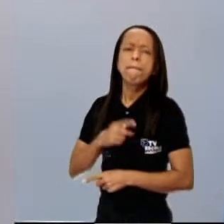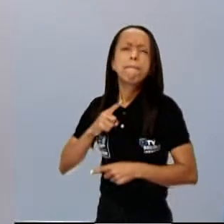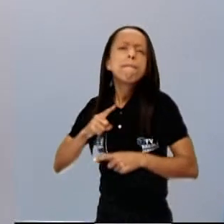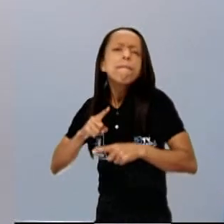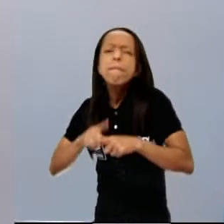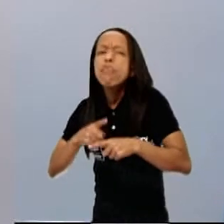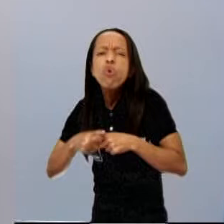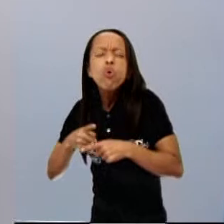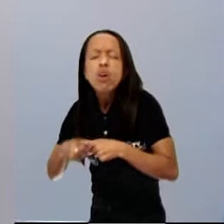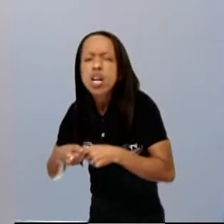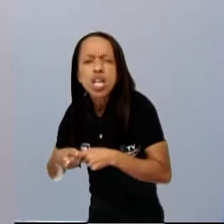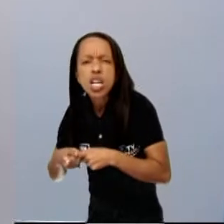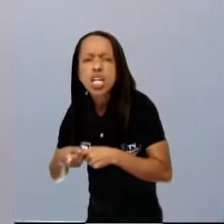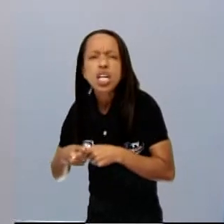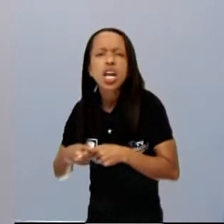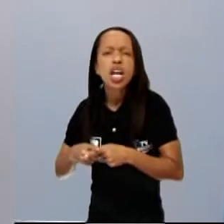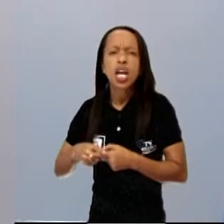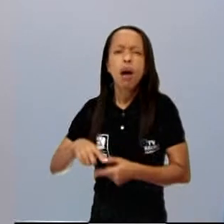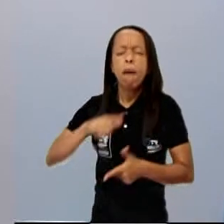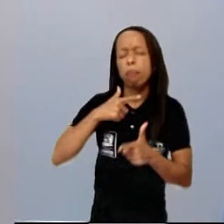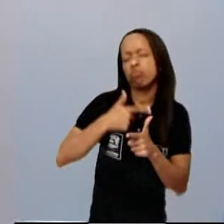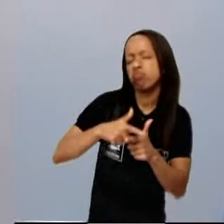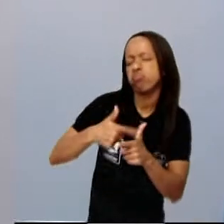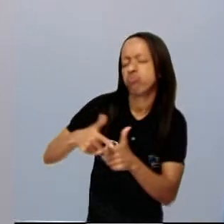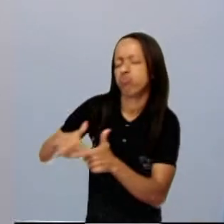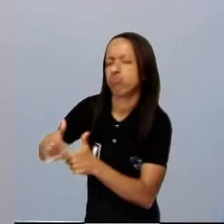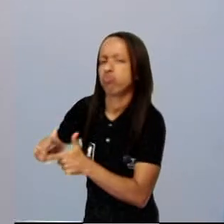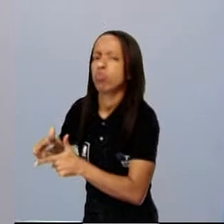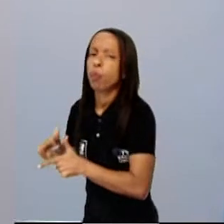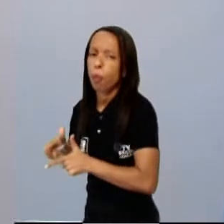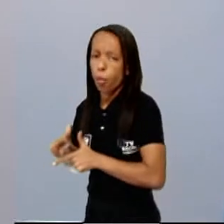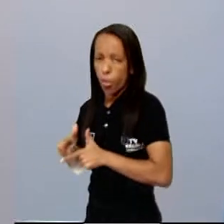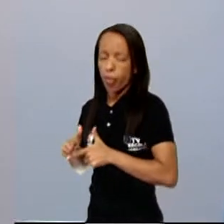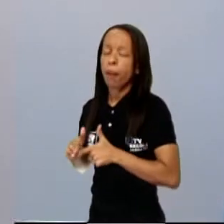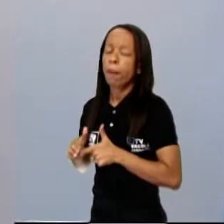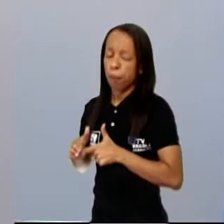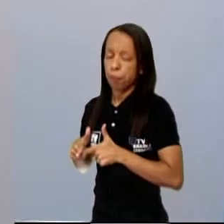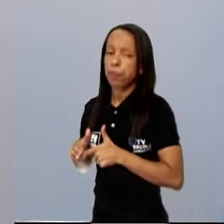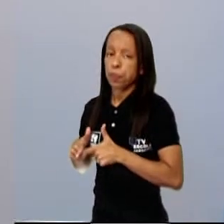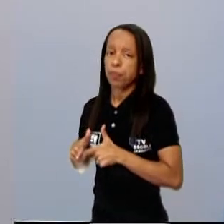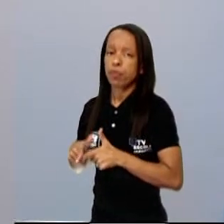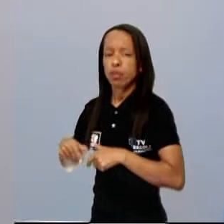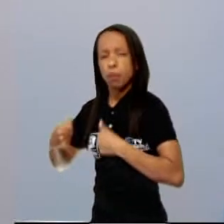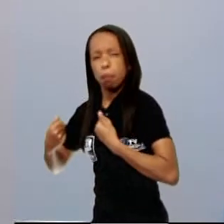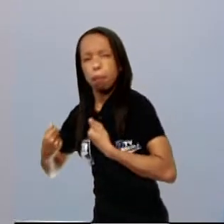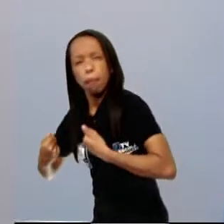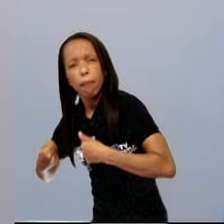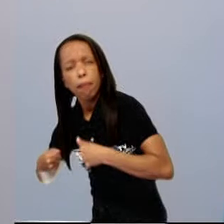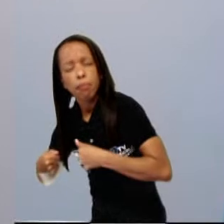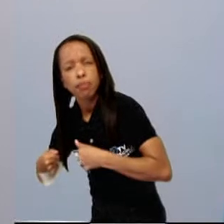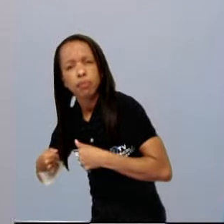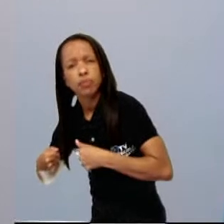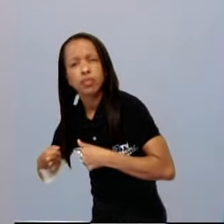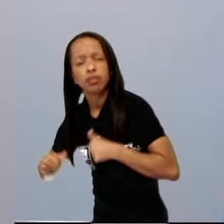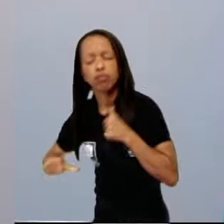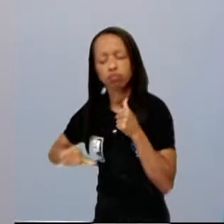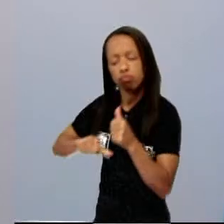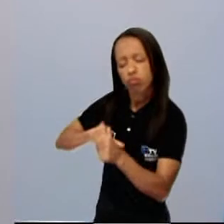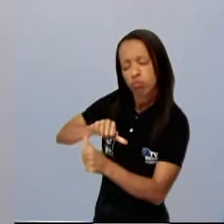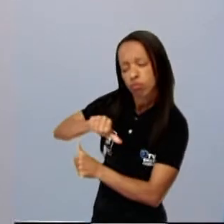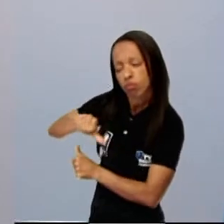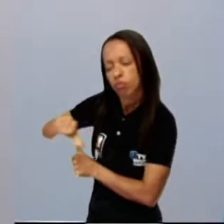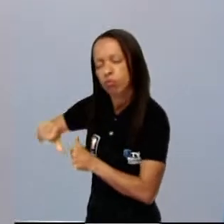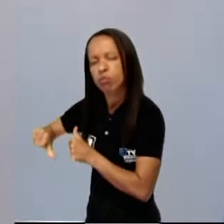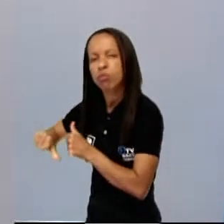de 1000 anos que é a monarquia da França e a gente precisa mudar. Isso não vai acontecer do dia para a noite, então a gente